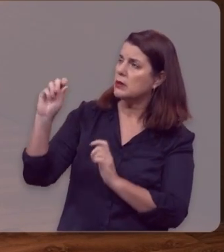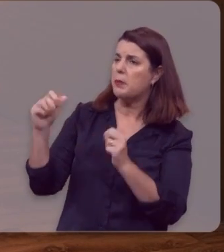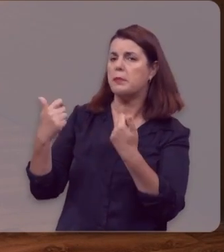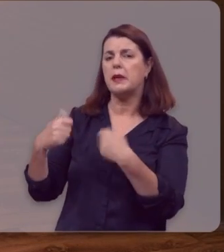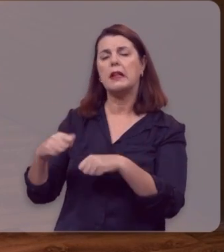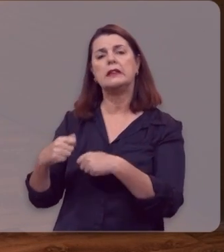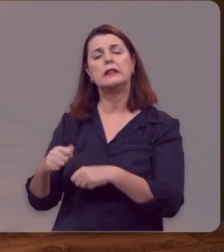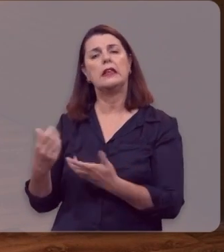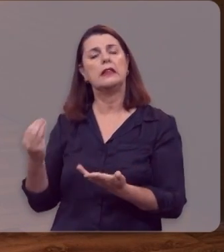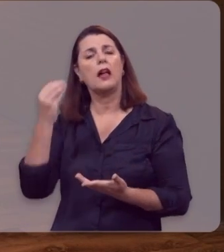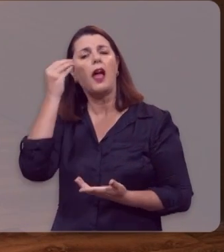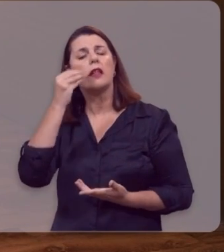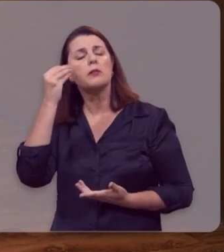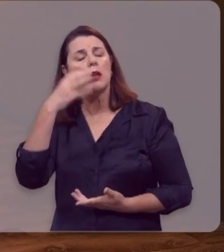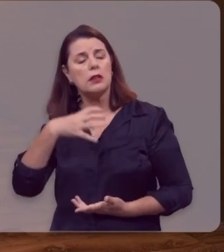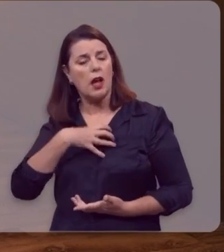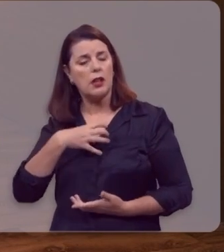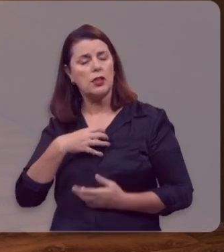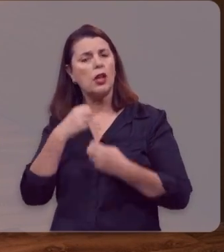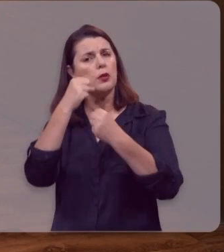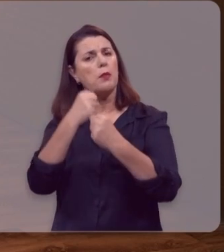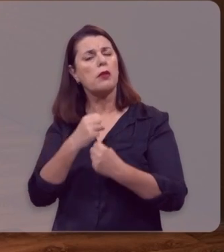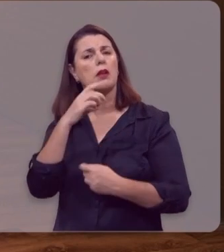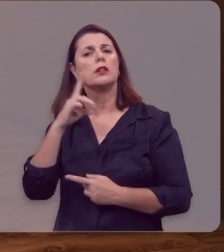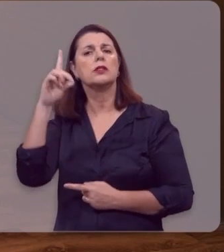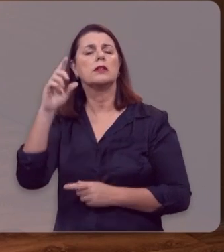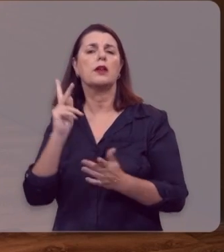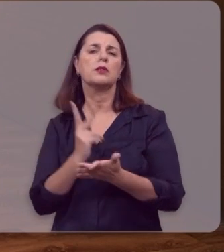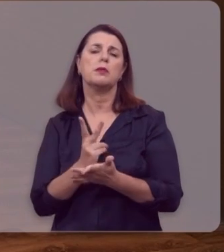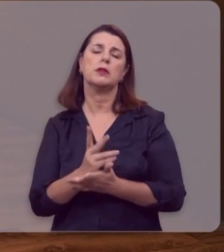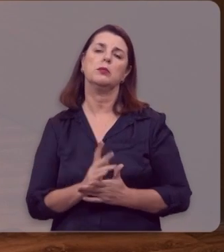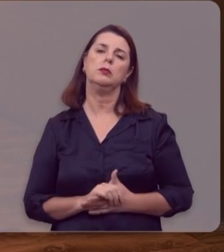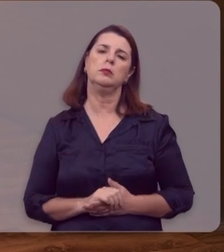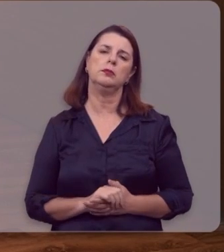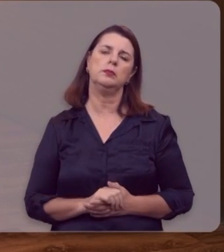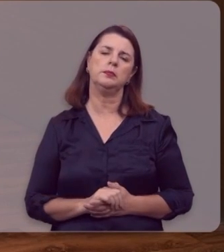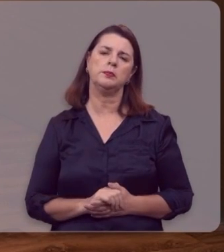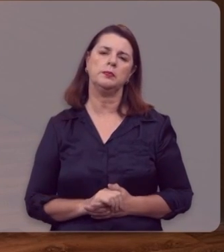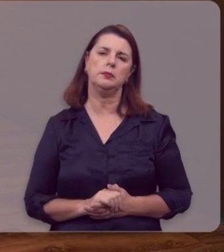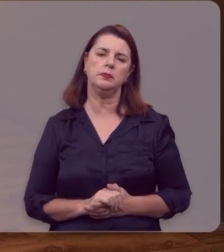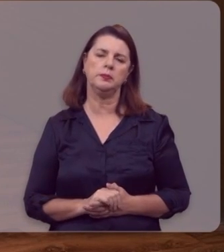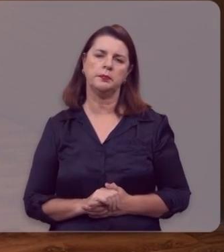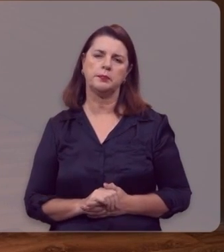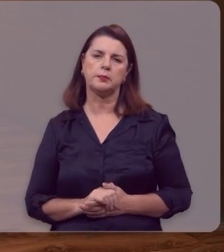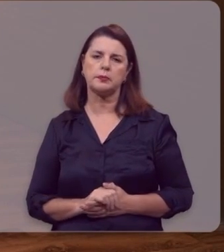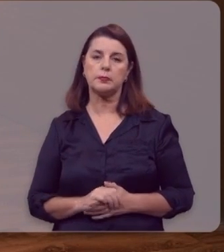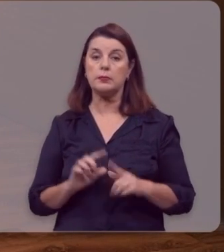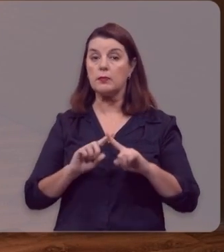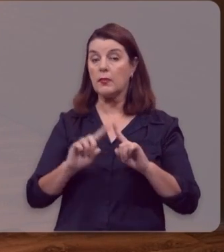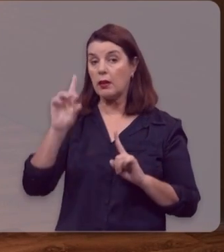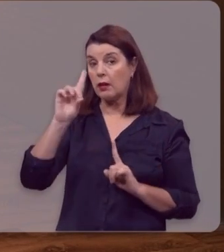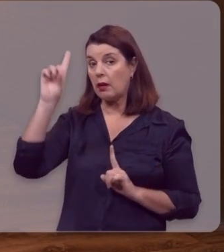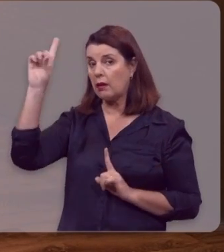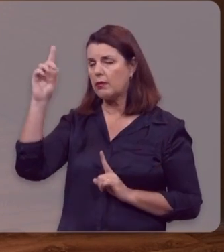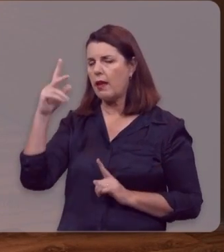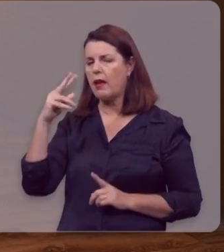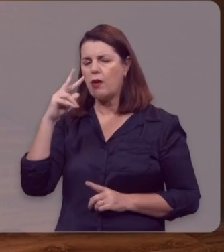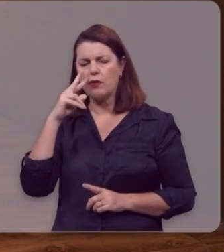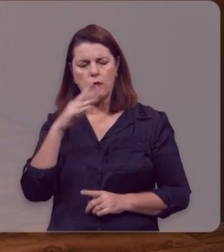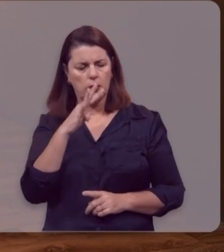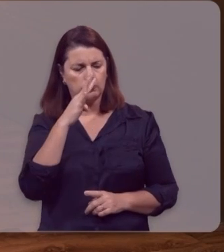de Tarso, lá no caminho de Damasco, e como Jacó, no Val de Jaboque. Mas Deus irá às últimas